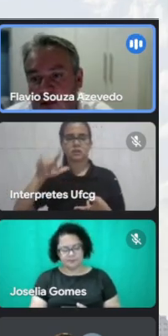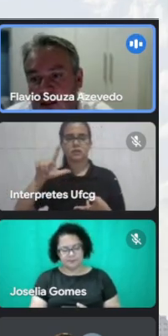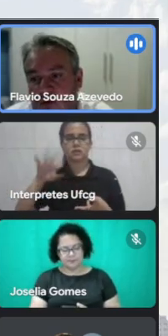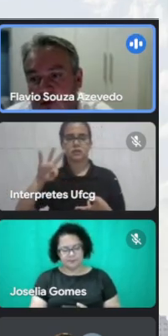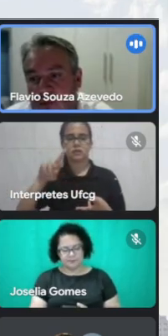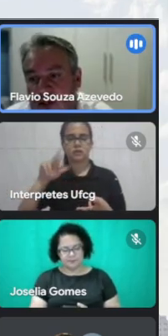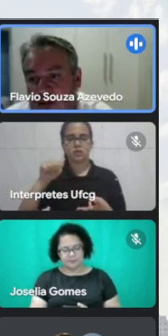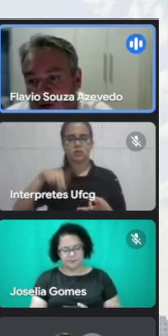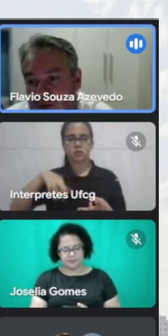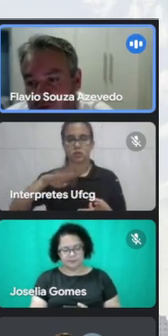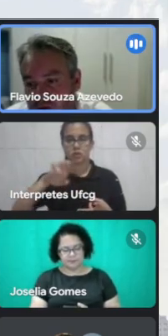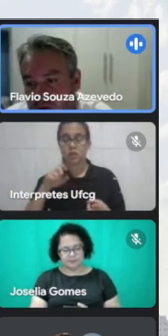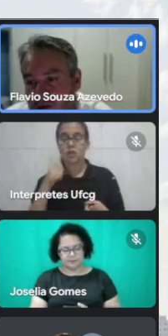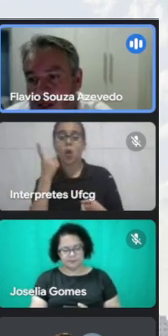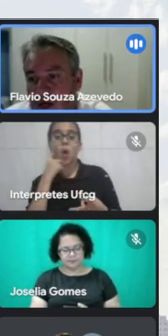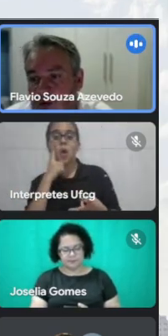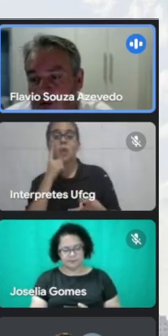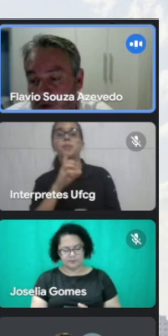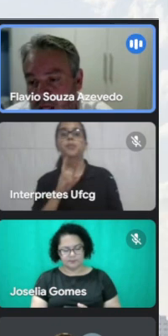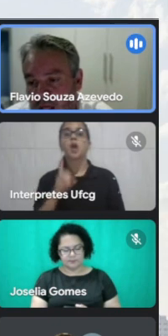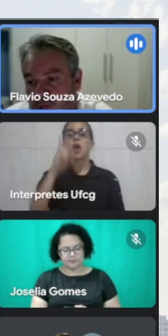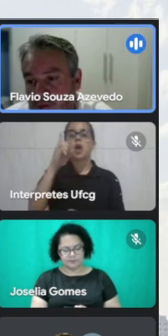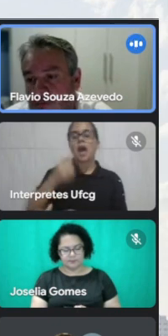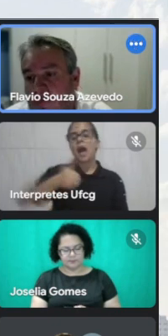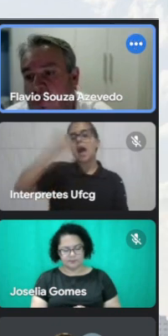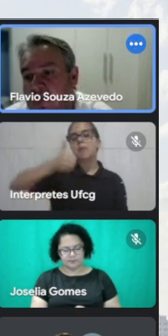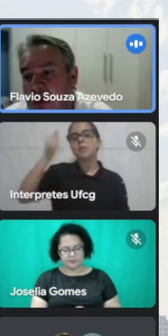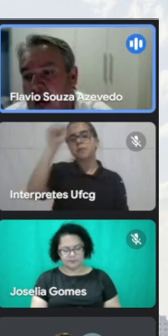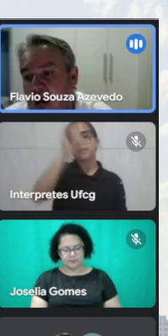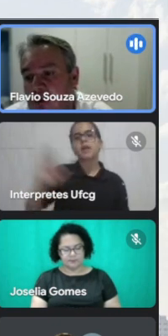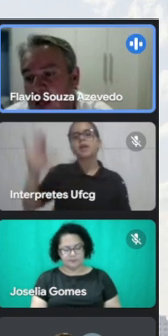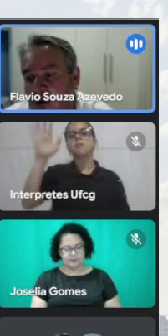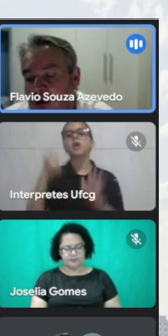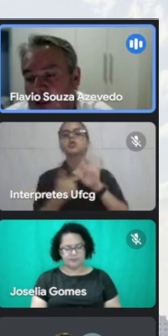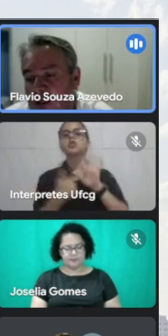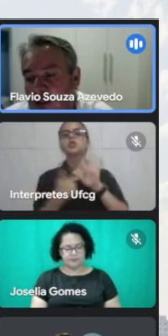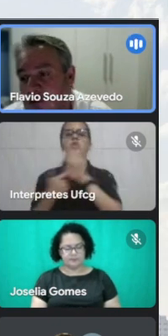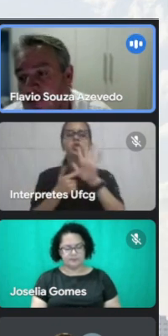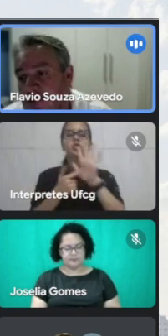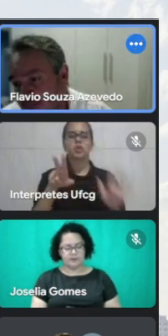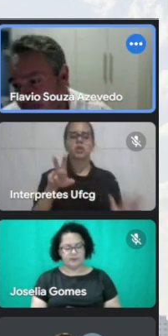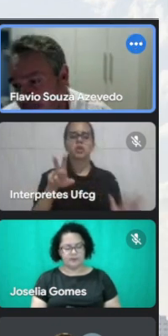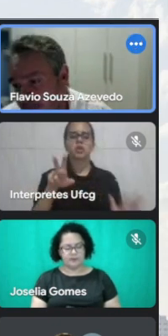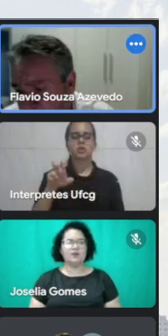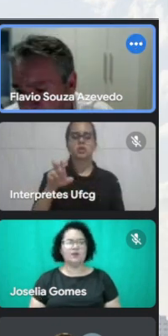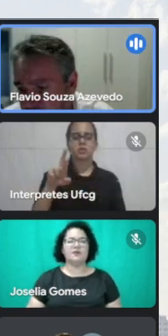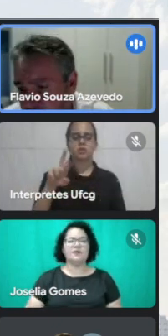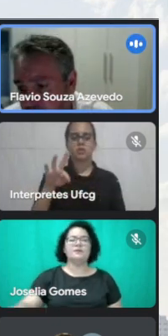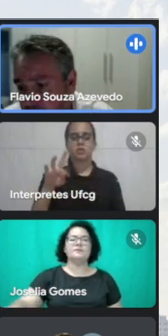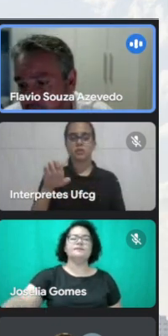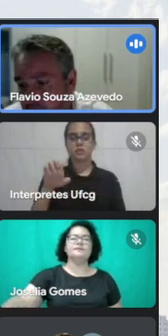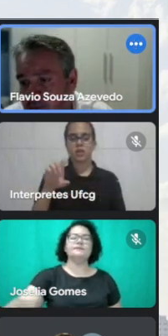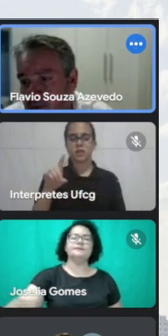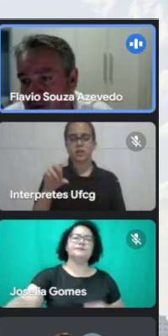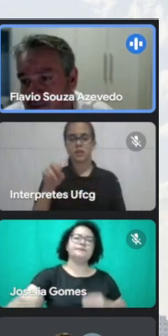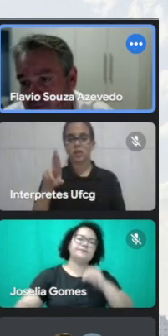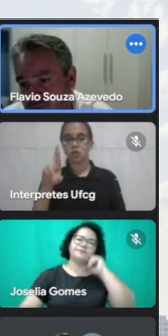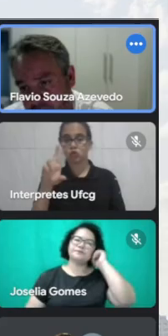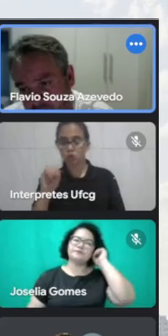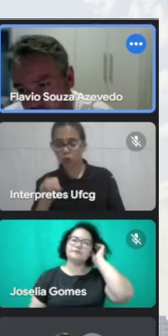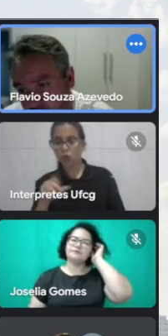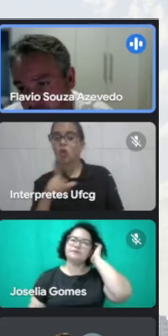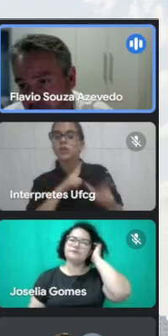estrutura do vertedouro. É por esse orifício, né, que é controlado, né, a água que é roteada para o sistema. Então,